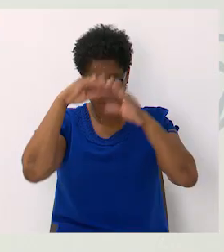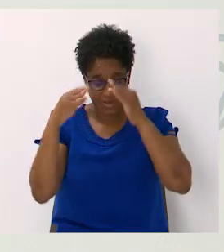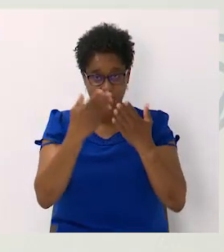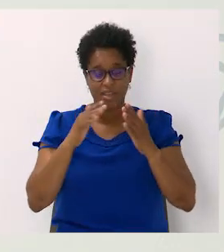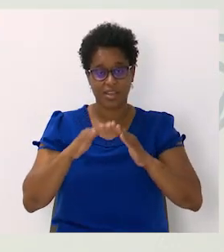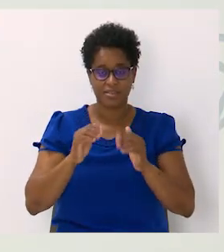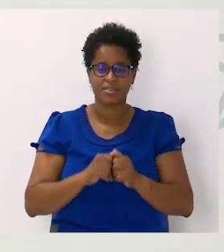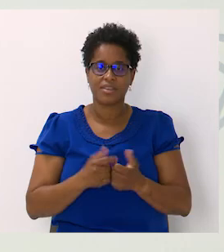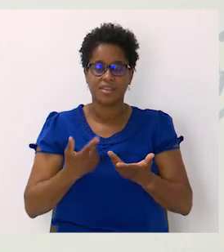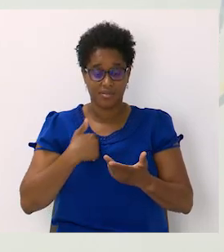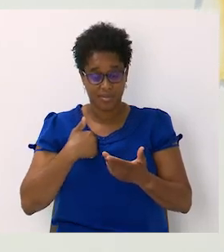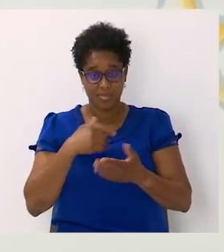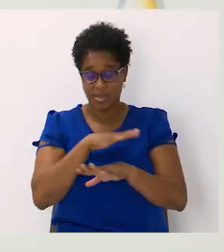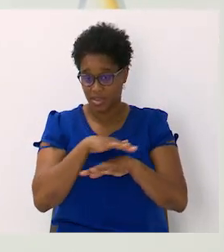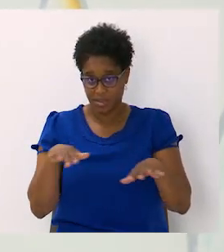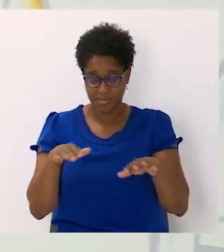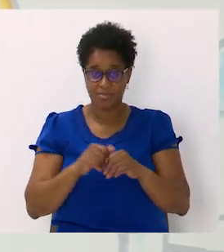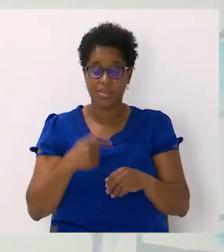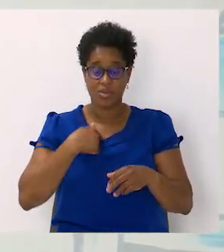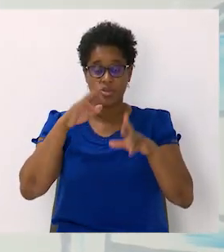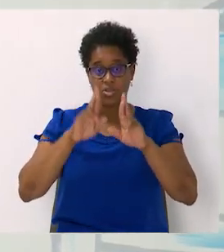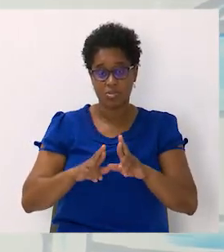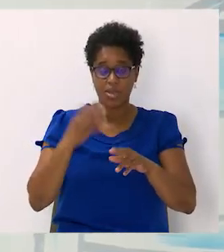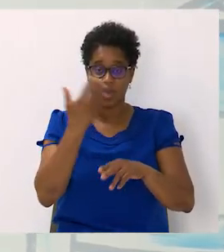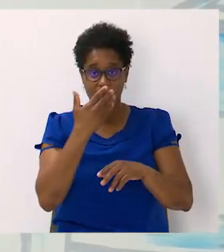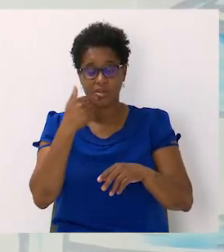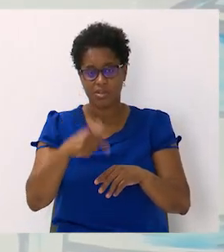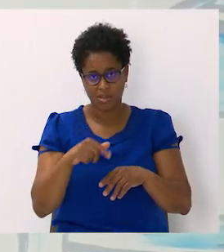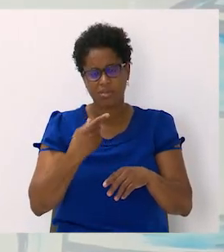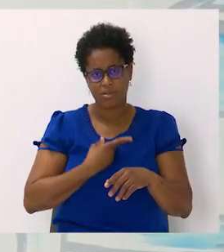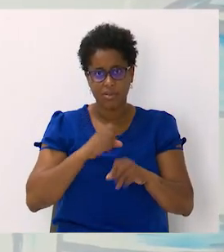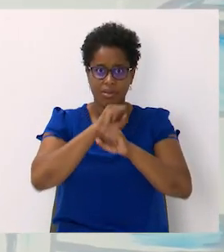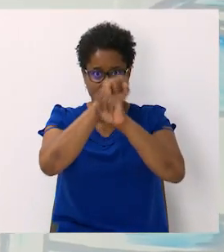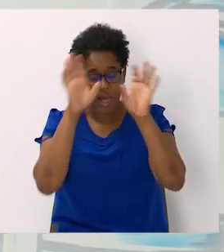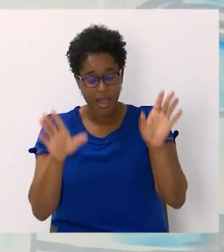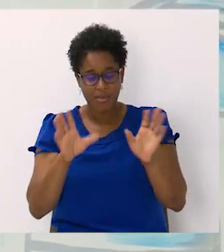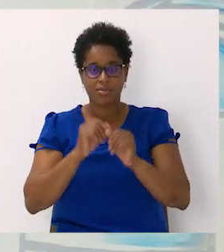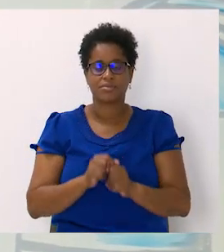e Estudar em Casa. Da minha parte é tudo. Espero que a aula tenha sido